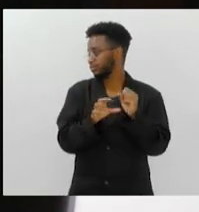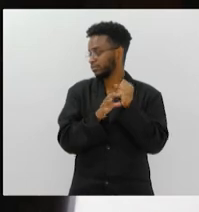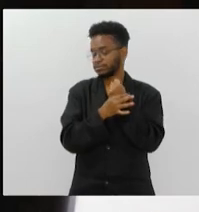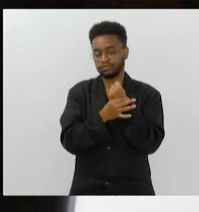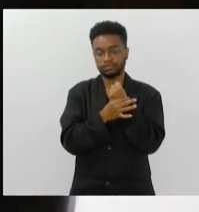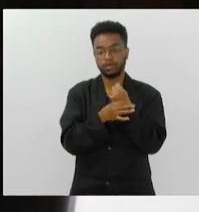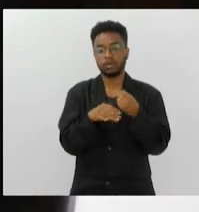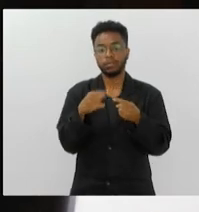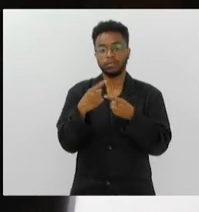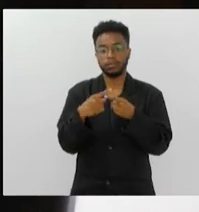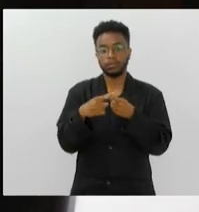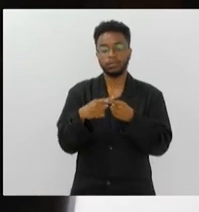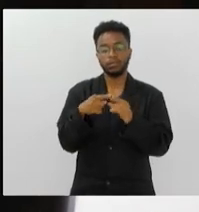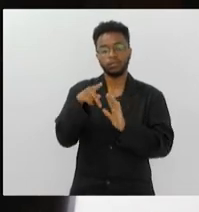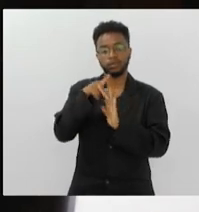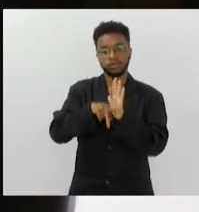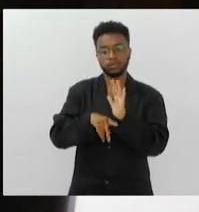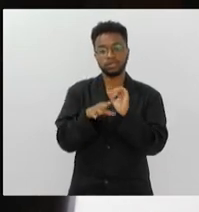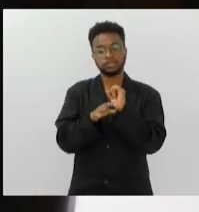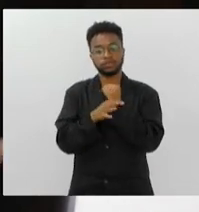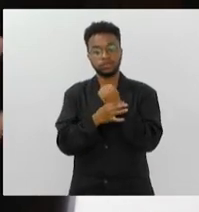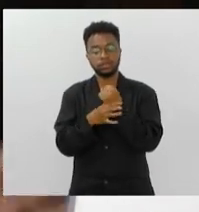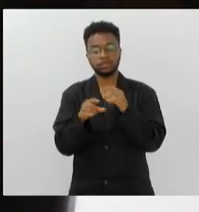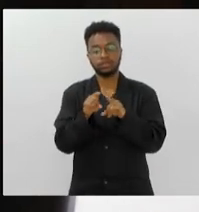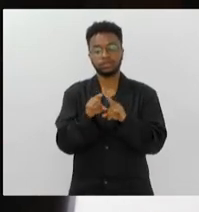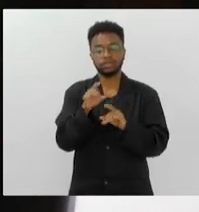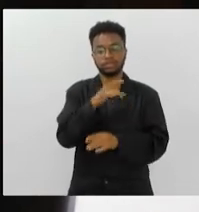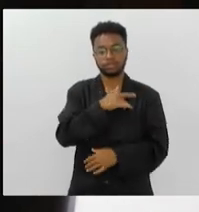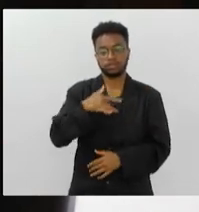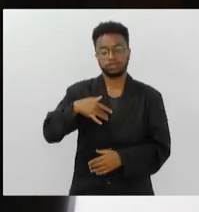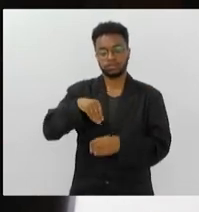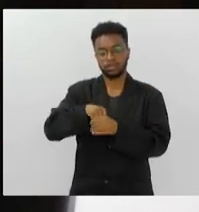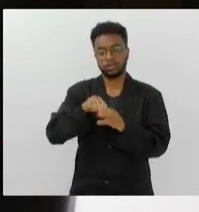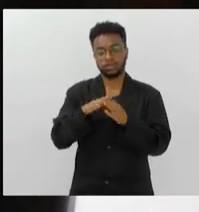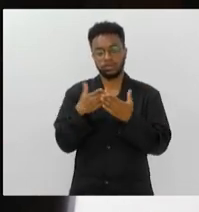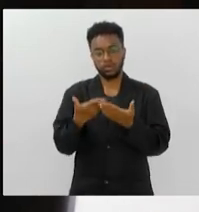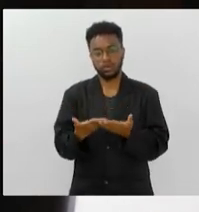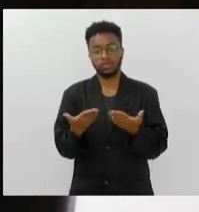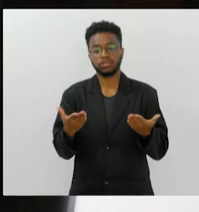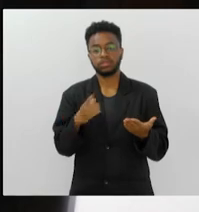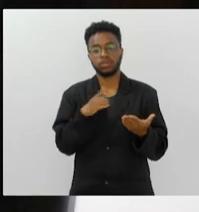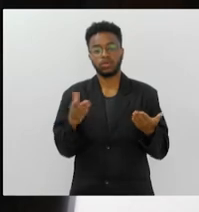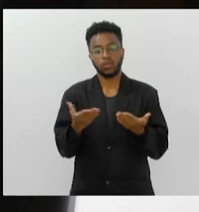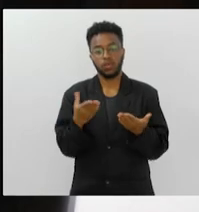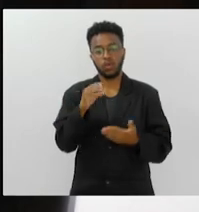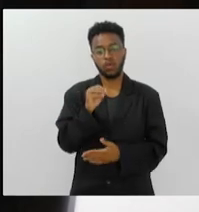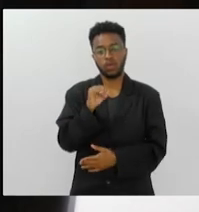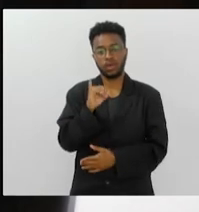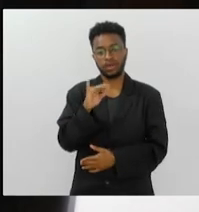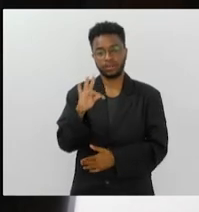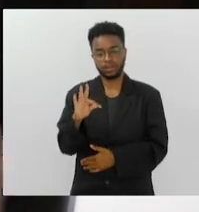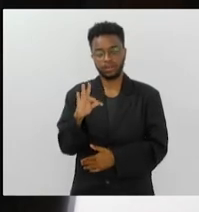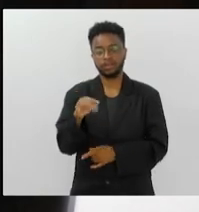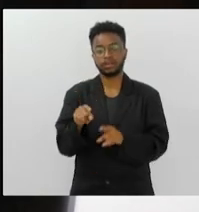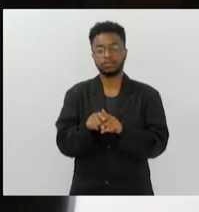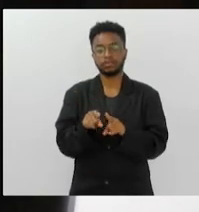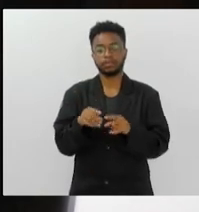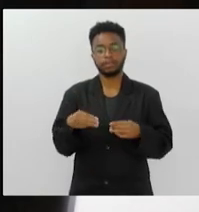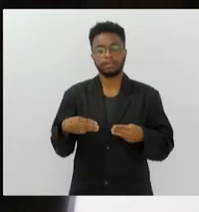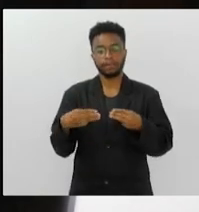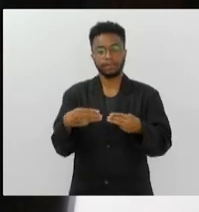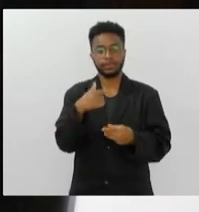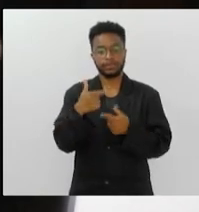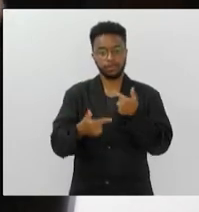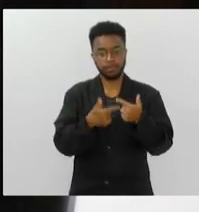O projeto Segurança e Saúde nas Escolas, que é hoje apoiado pela OIT e pelo Ministério do Trabalho e Emprego, ele